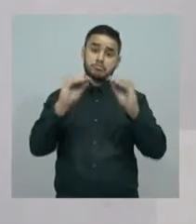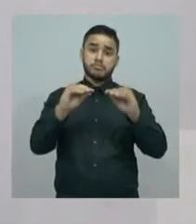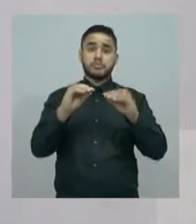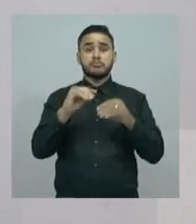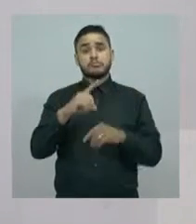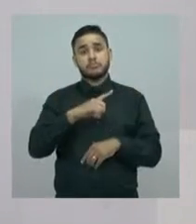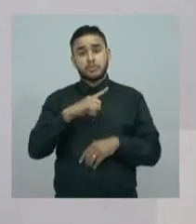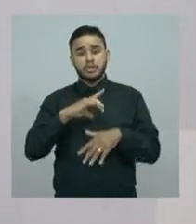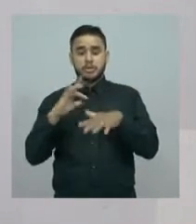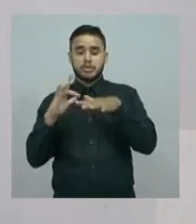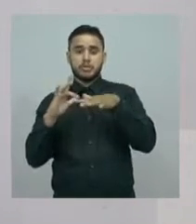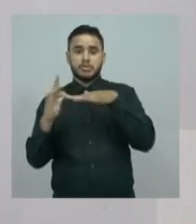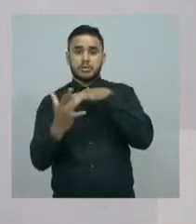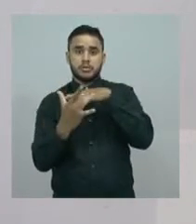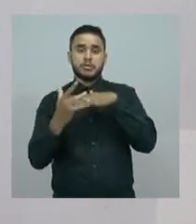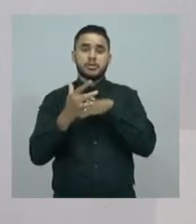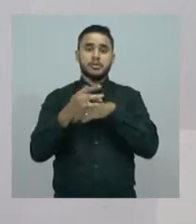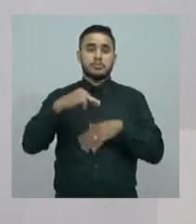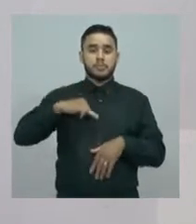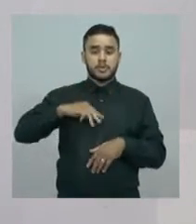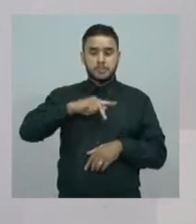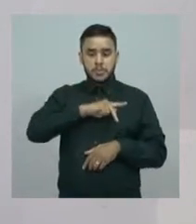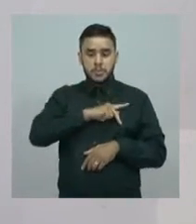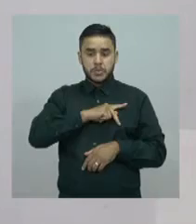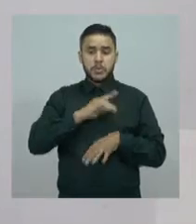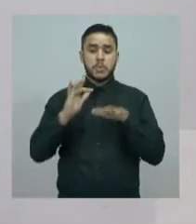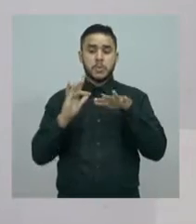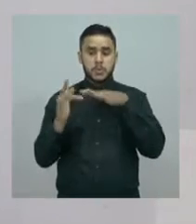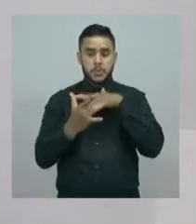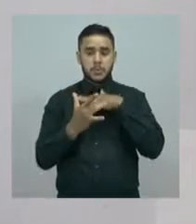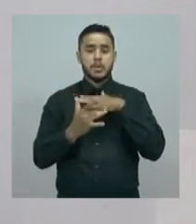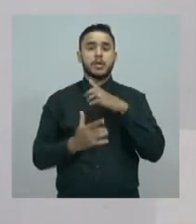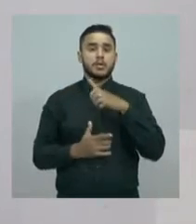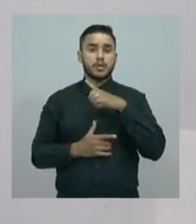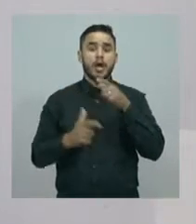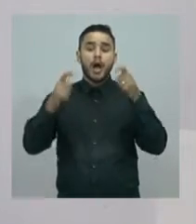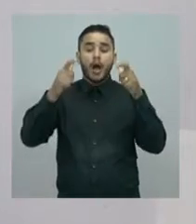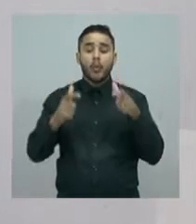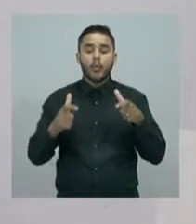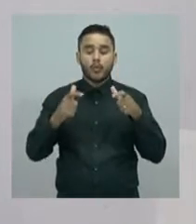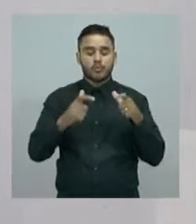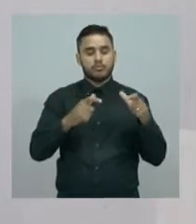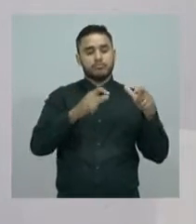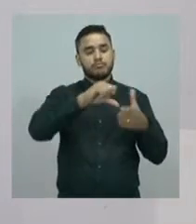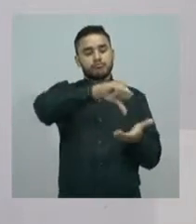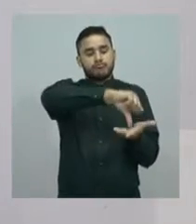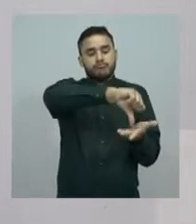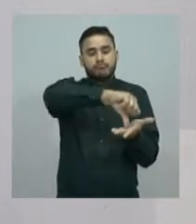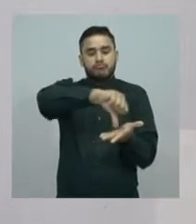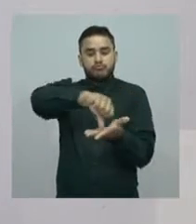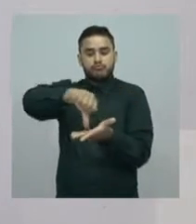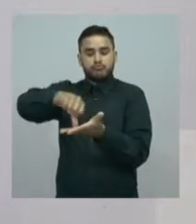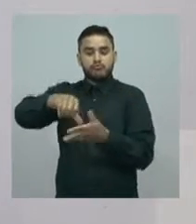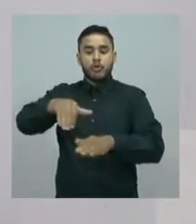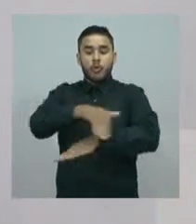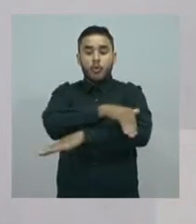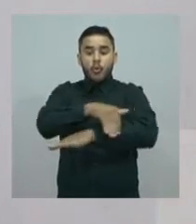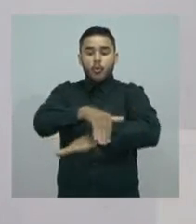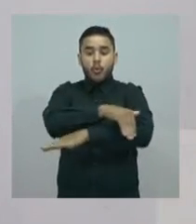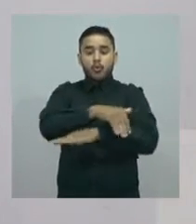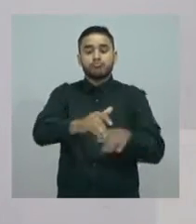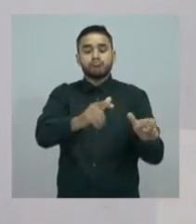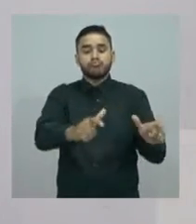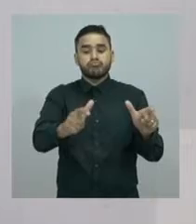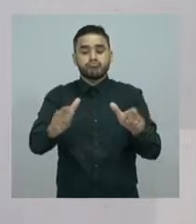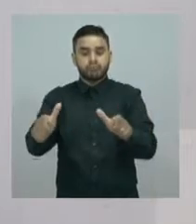pode encontrar o endereço dos nossos núcleos, nesses bairros onde já foi falados, aonde o ônibus da mediação